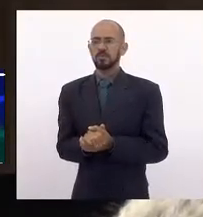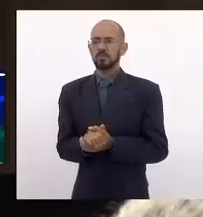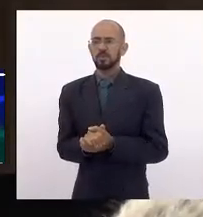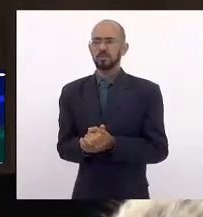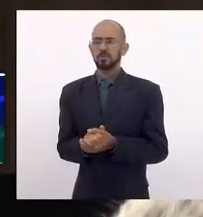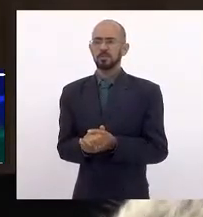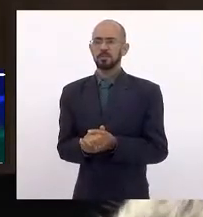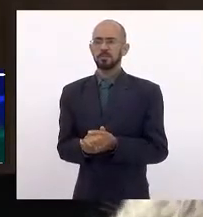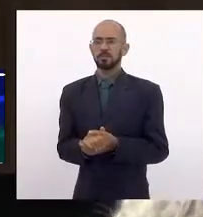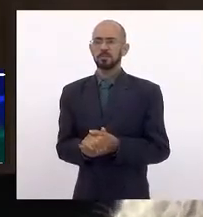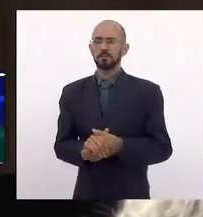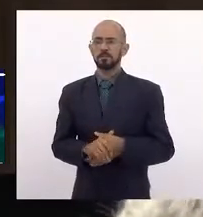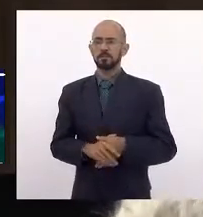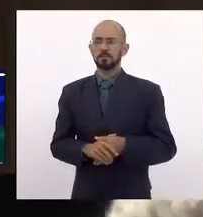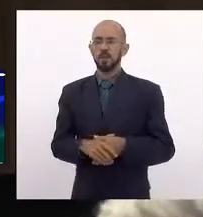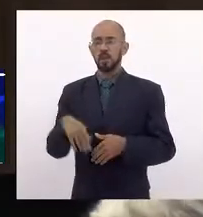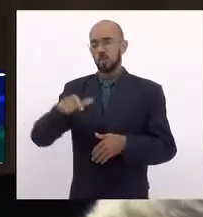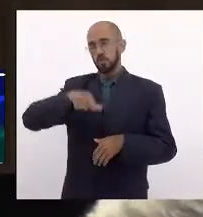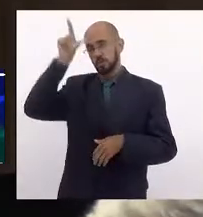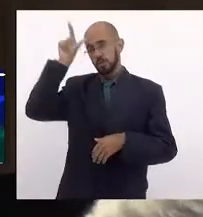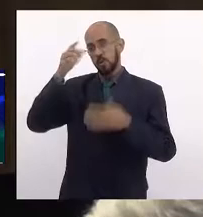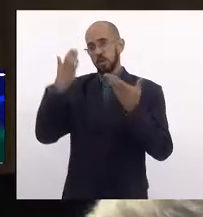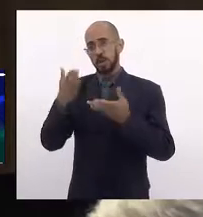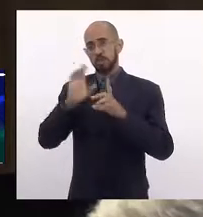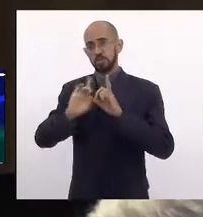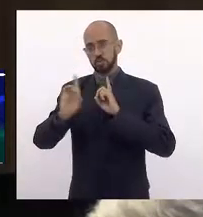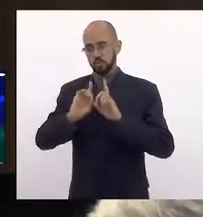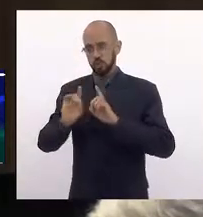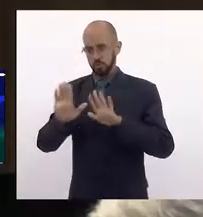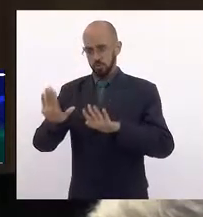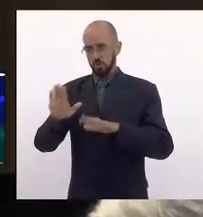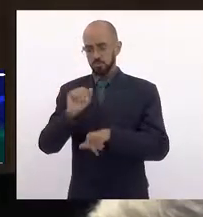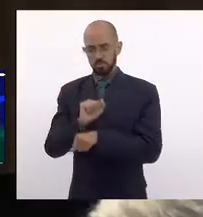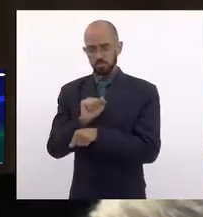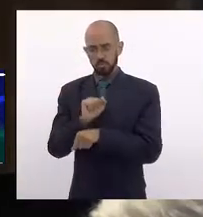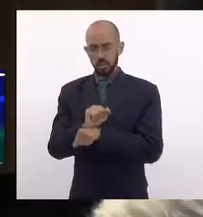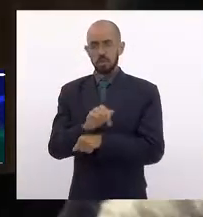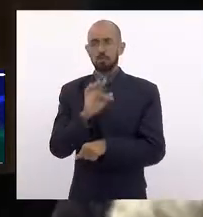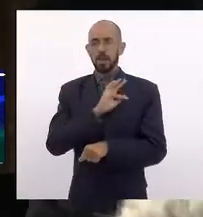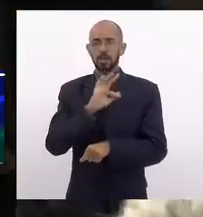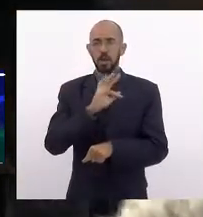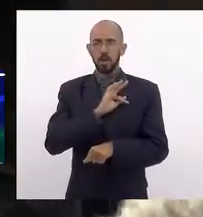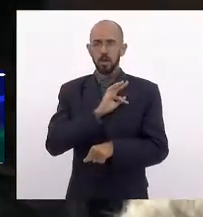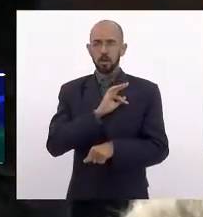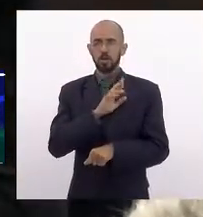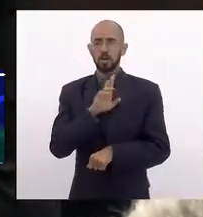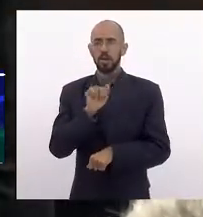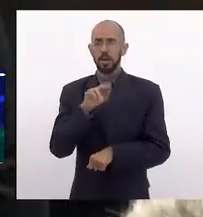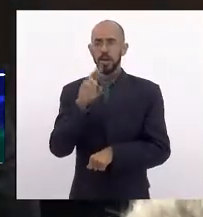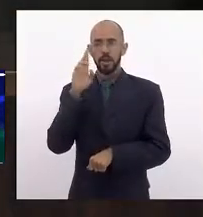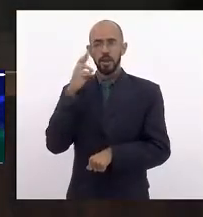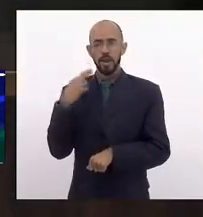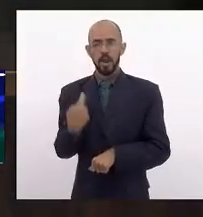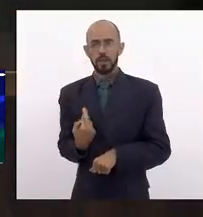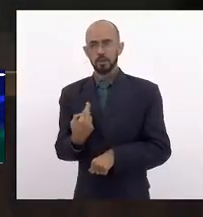campos de cultivo primeiro eu sei já já luz então Martha Rocha Renata